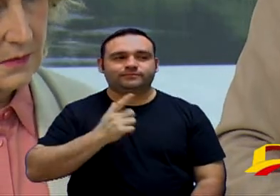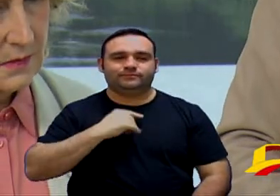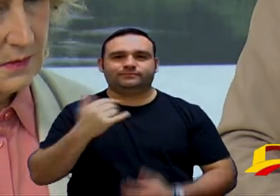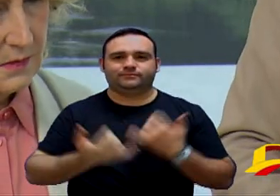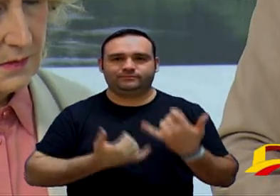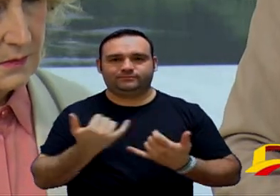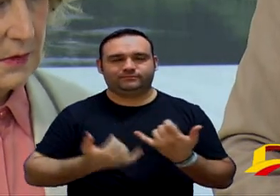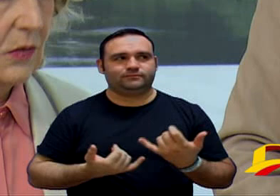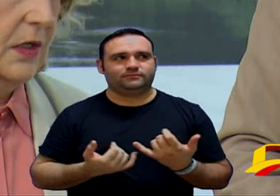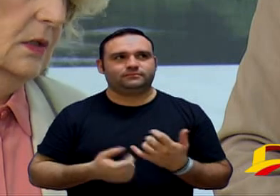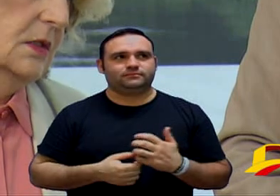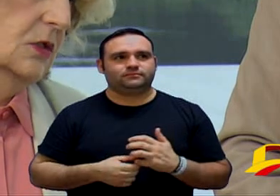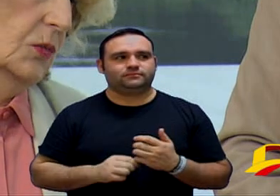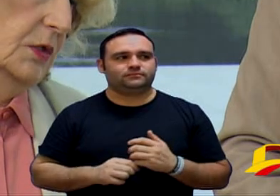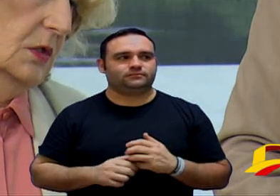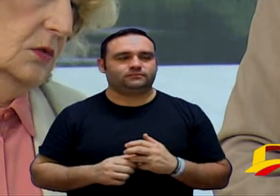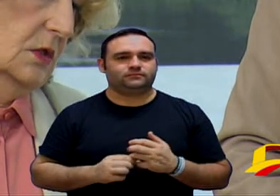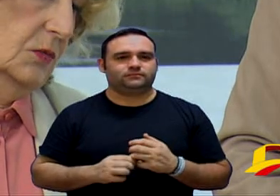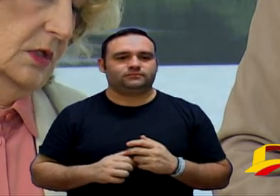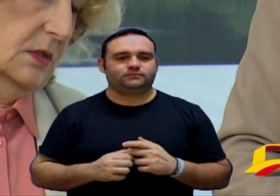se divertindo lá